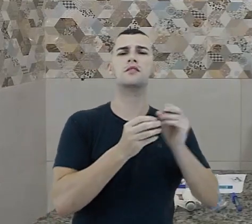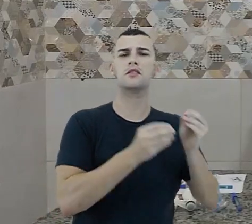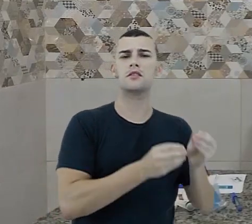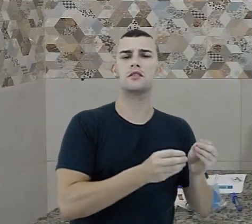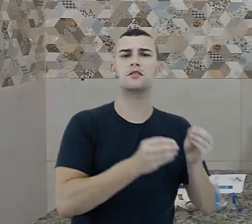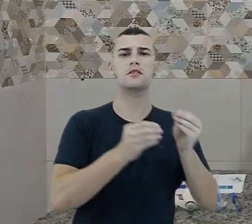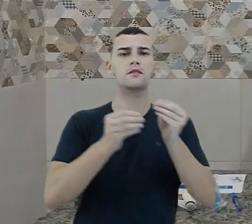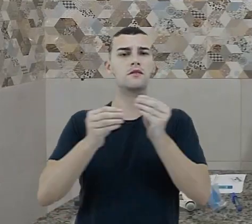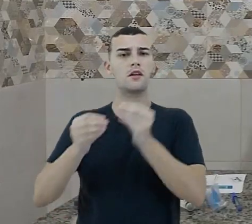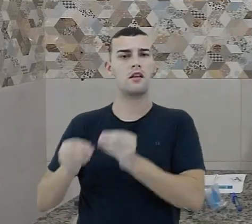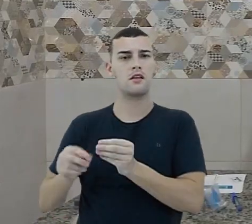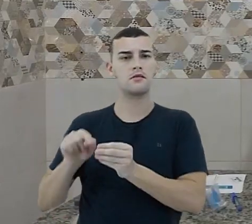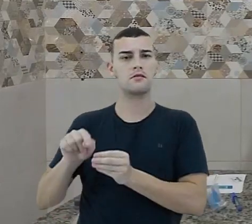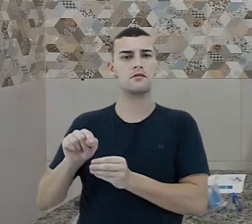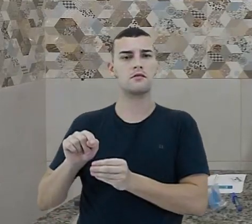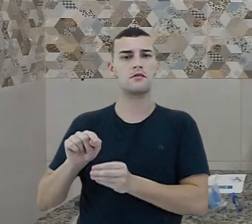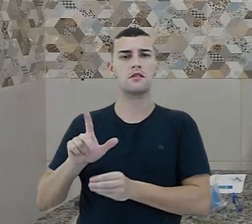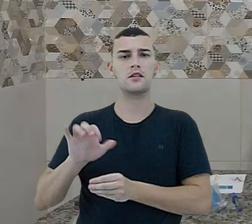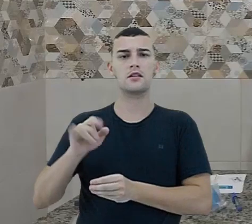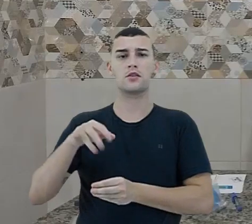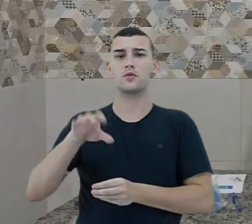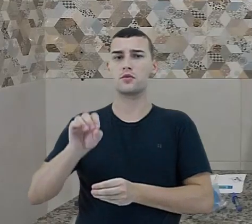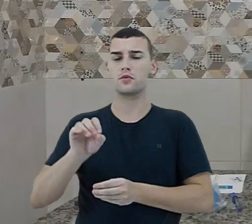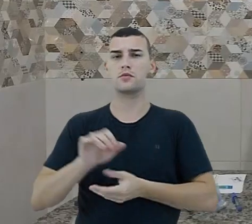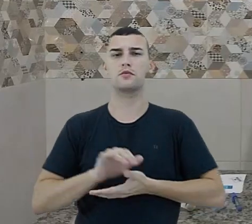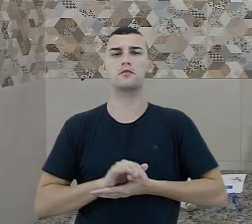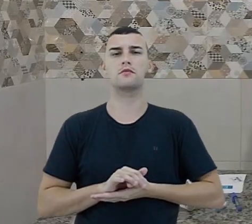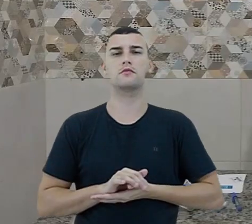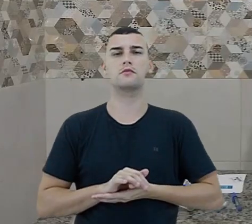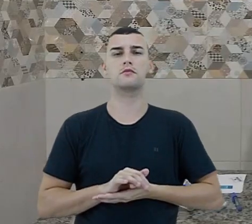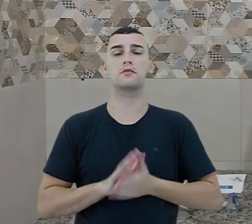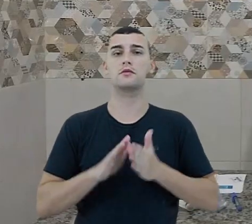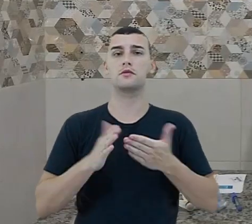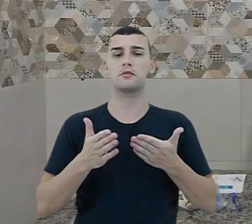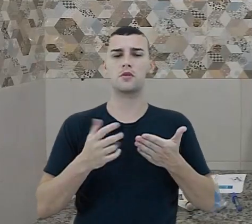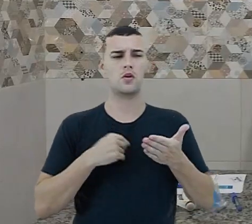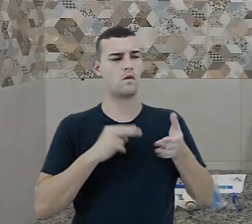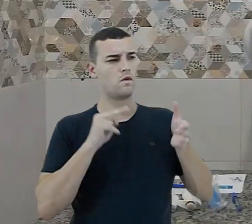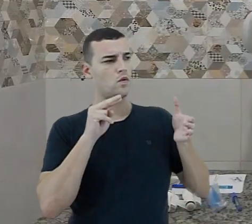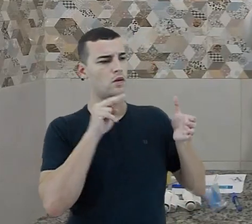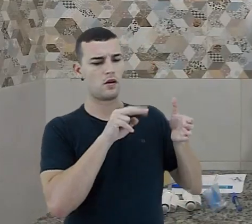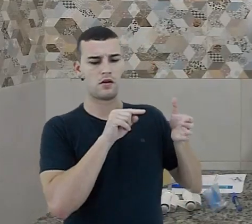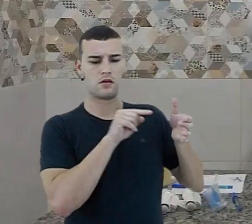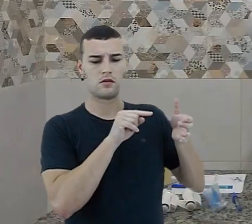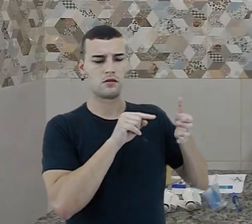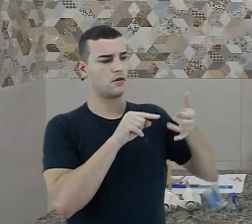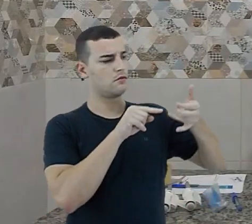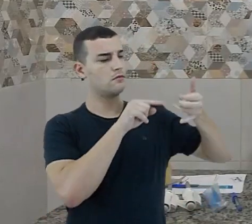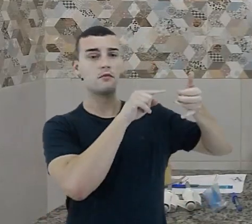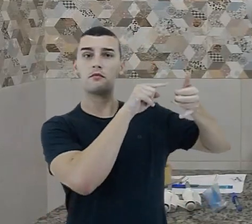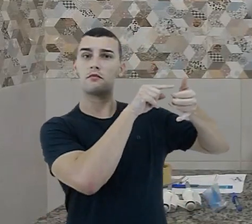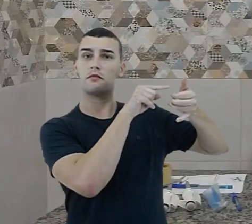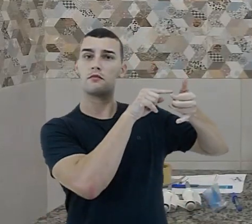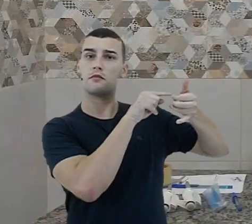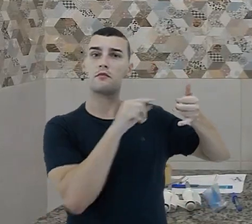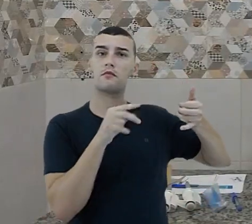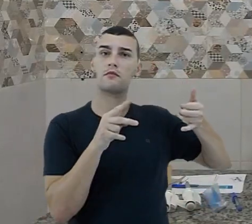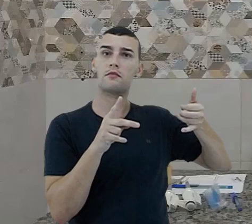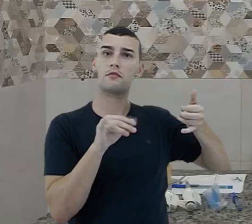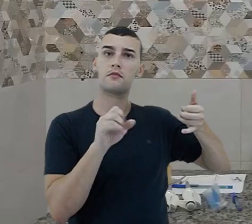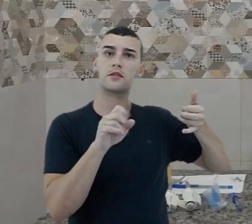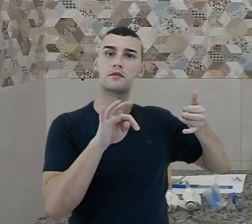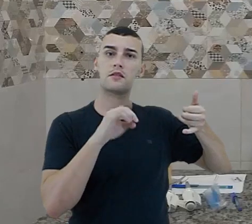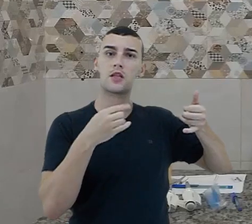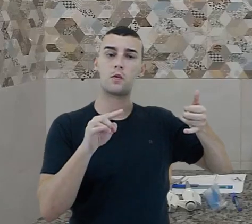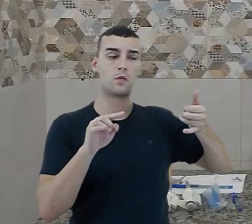executa um procedimento de transferência de líquido utilizando a micropipeta automática? Bom, quando eu olho o pistão, eu vou ver que